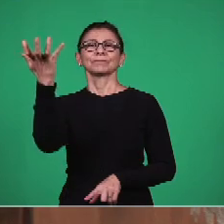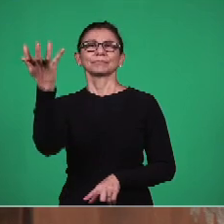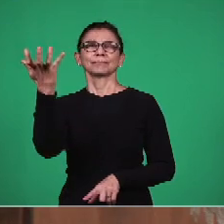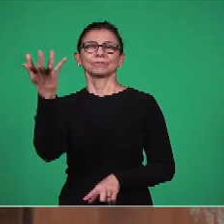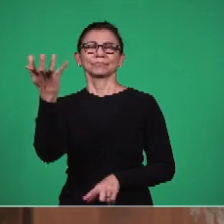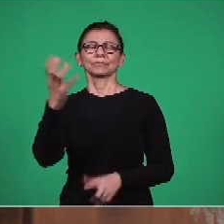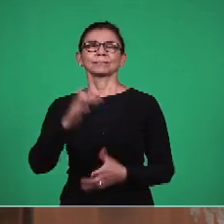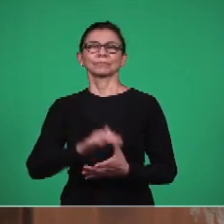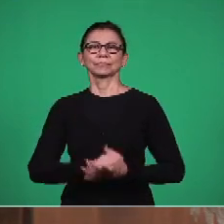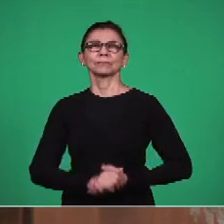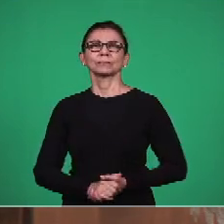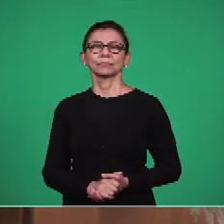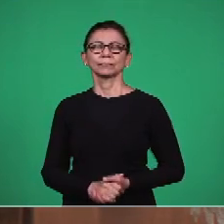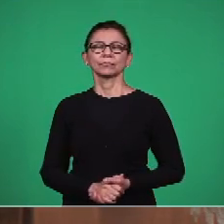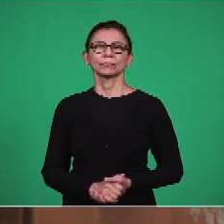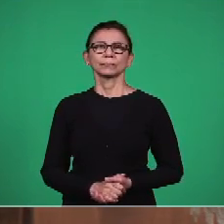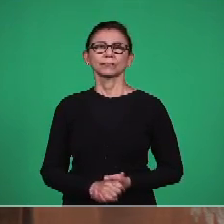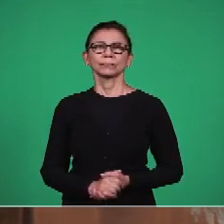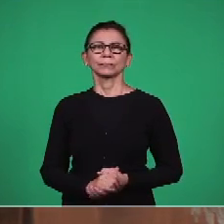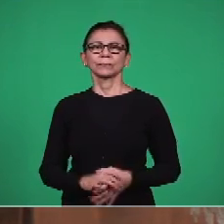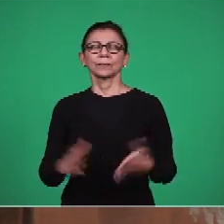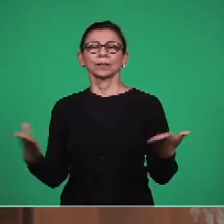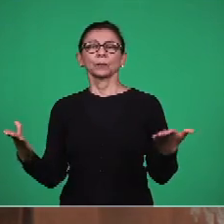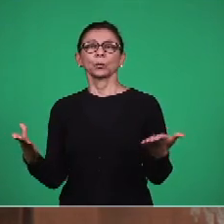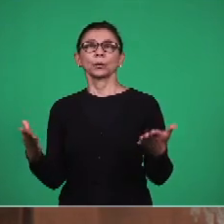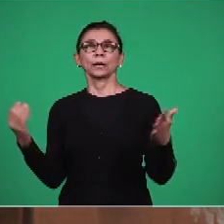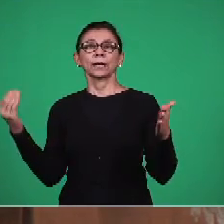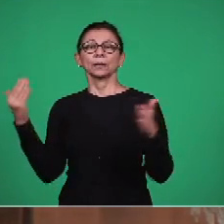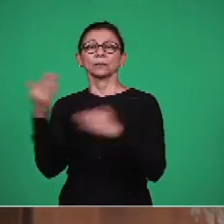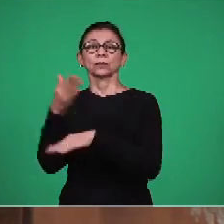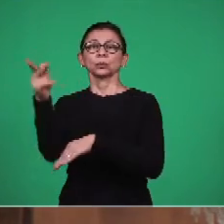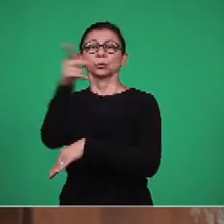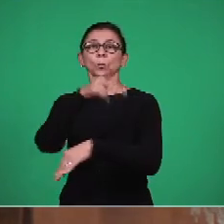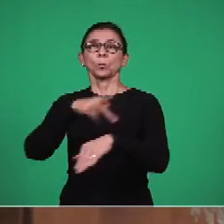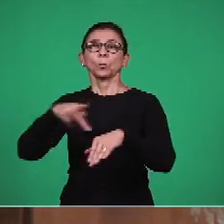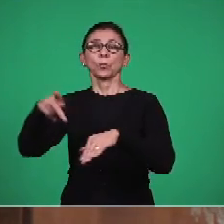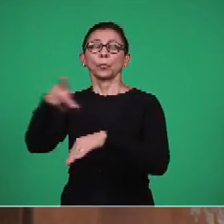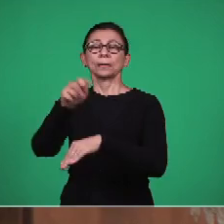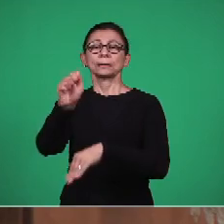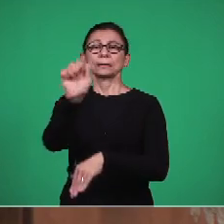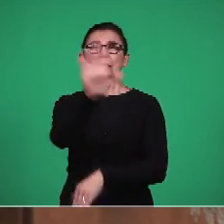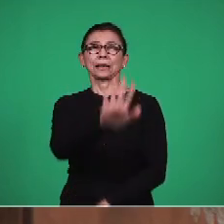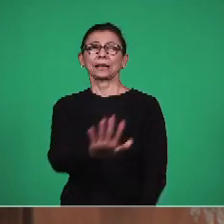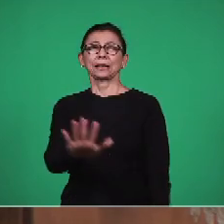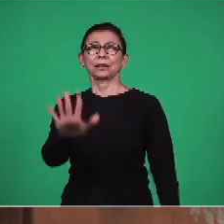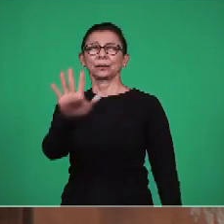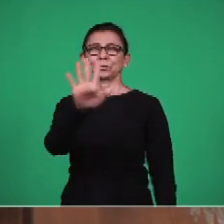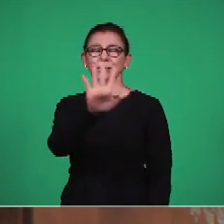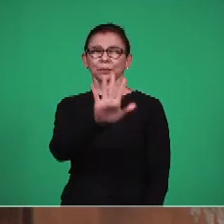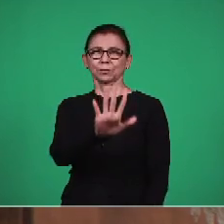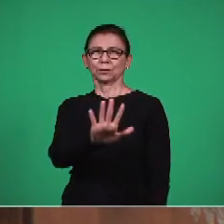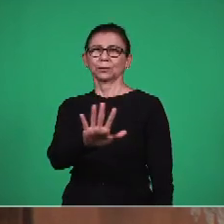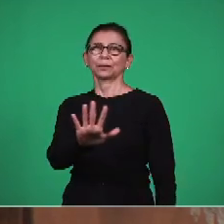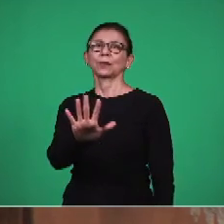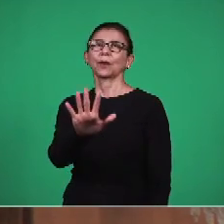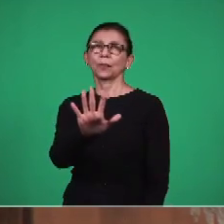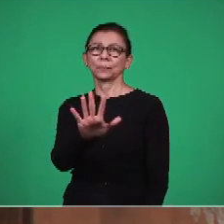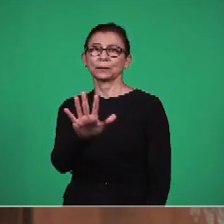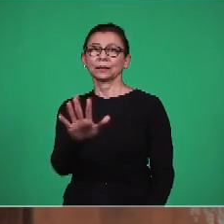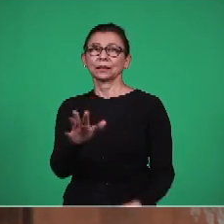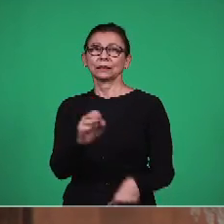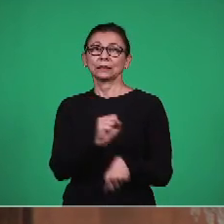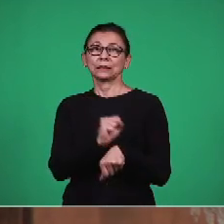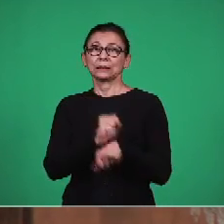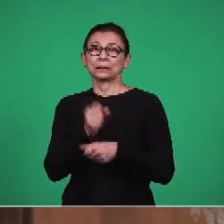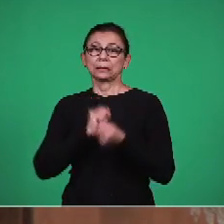agora um país, o mundo inteiro praticamente. A Europa está ainda sob a expectativa dos